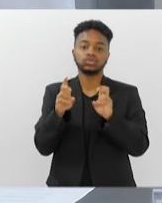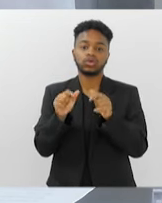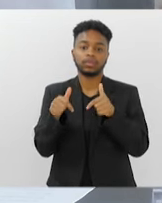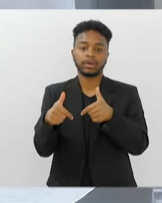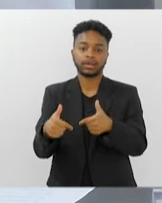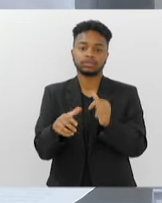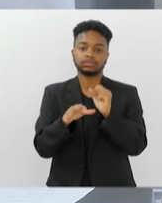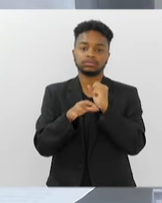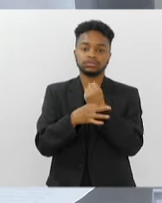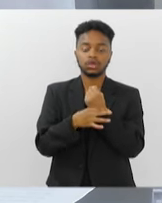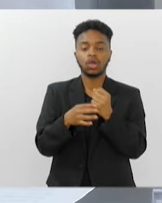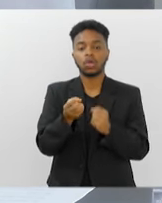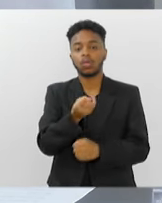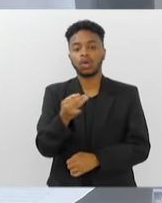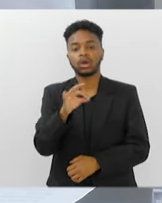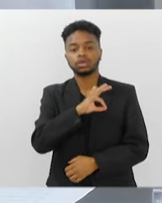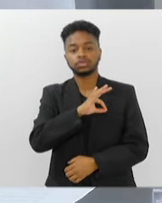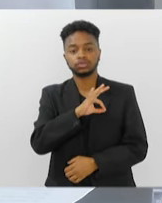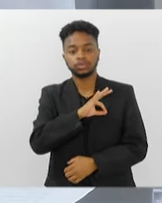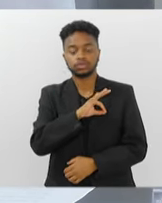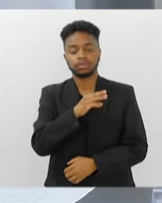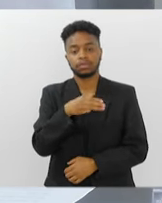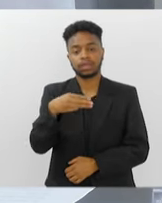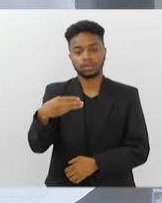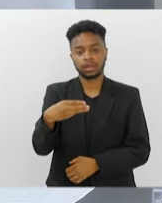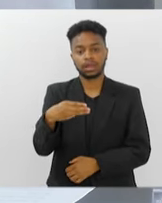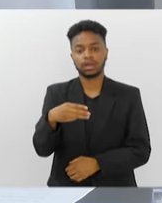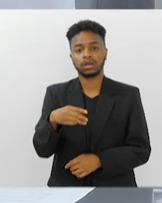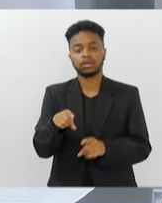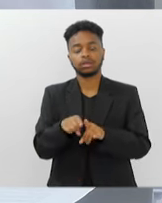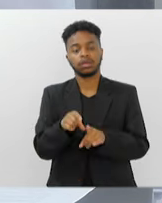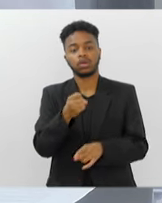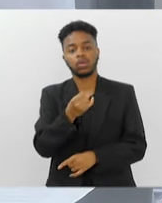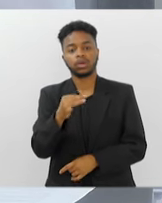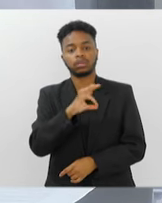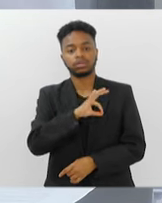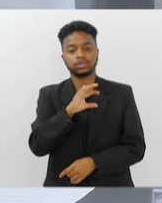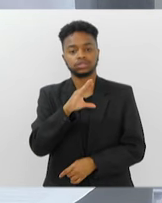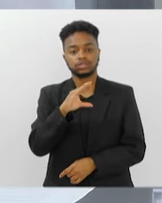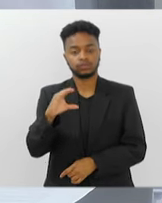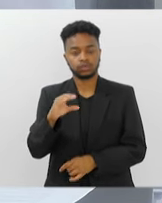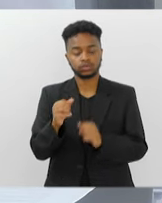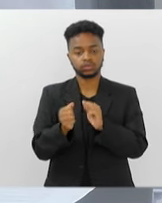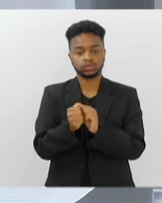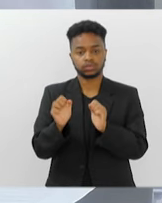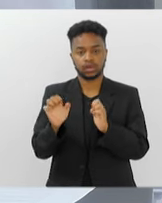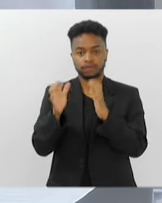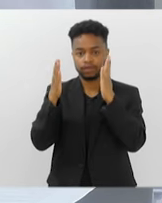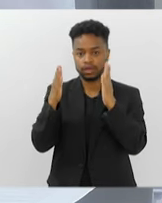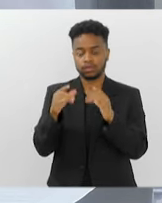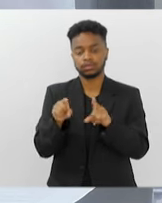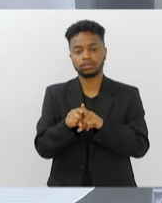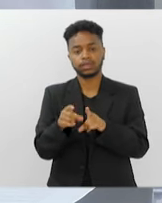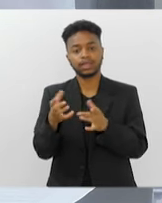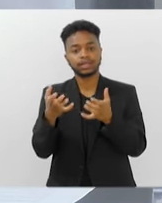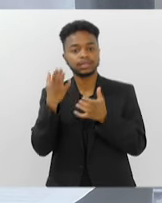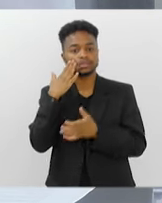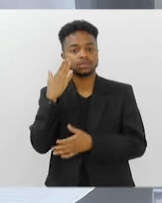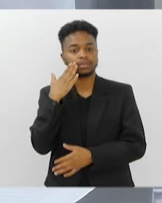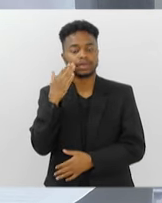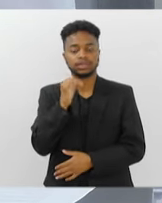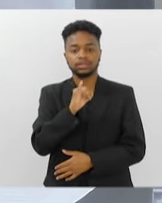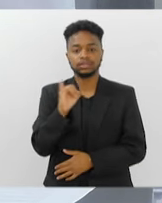de segurança quantos policiais militares policiais civis estariam envolvidos no evento se foram